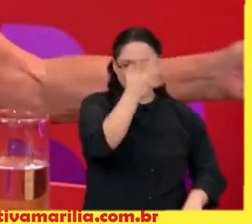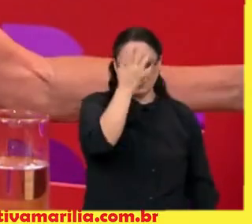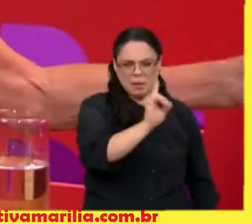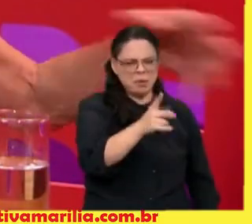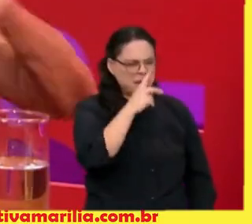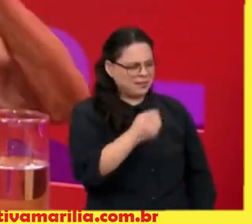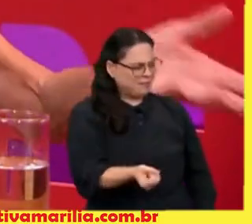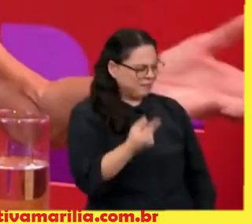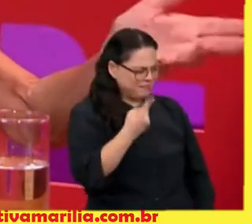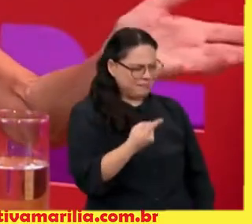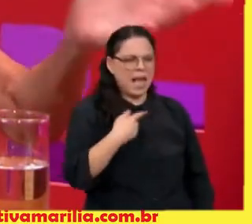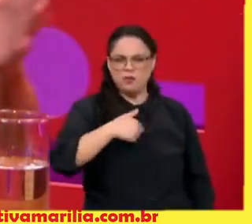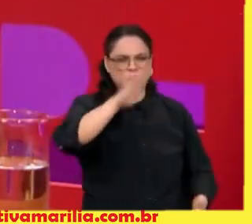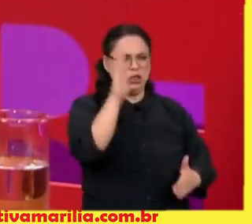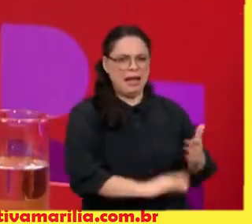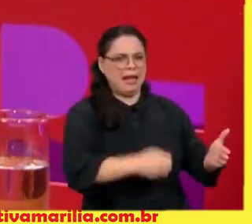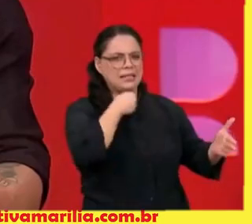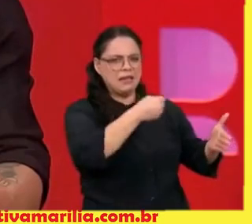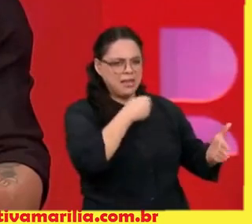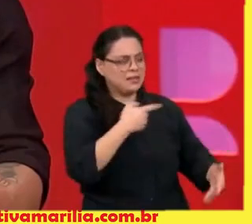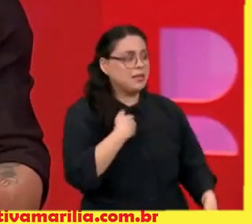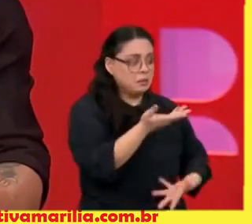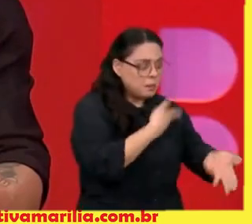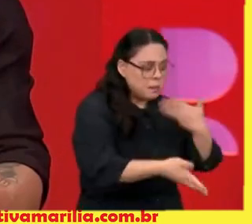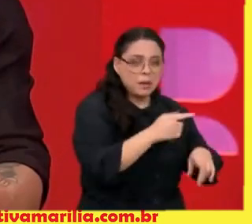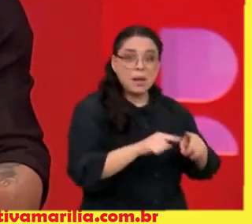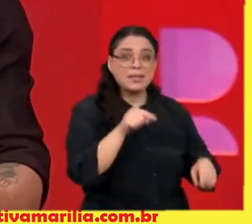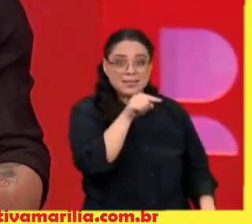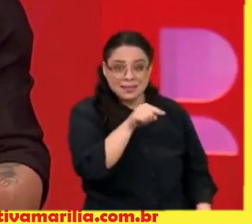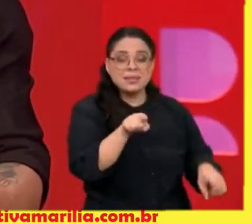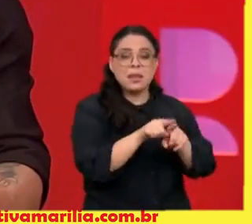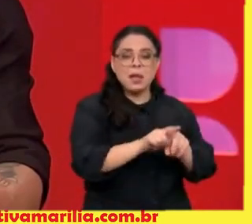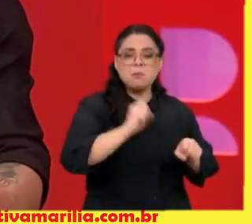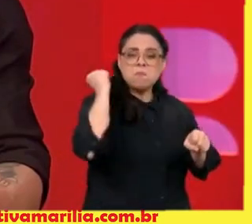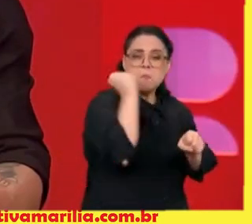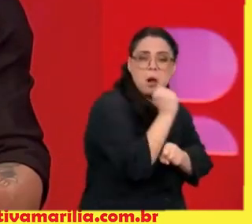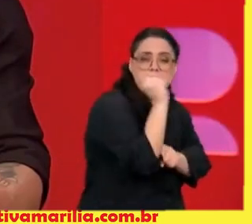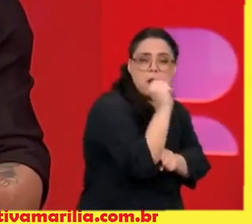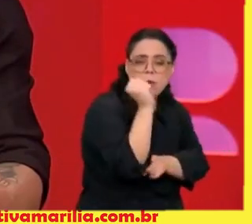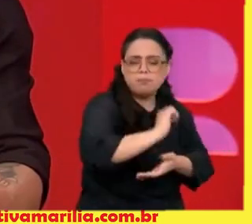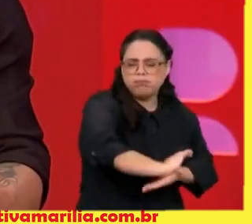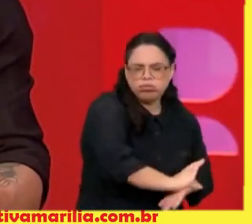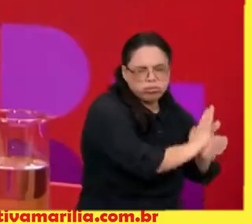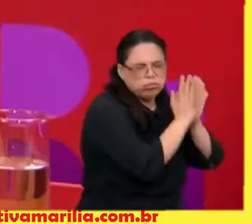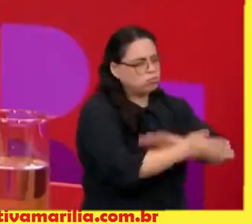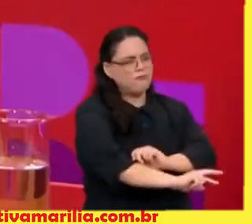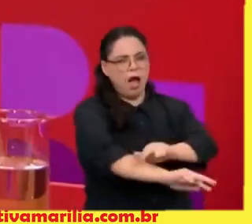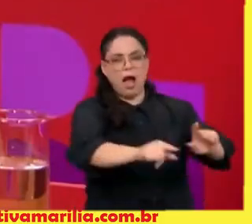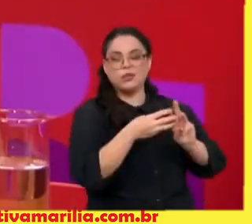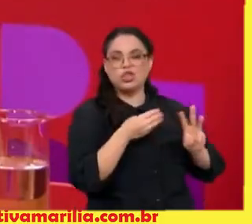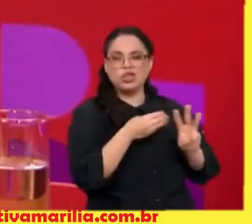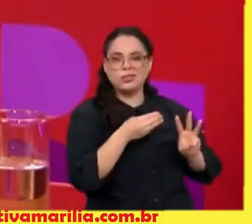tirar isso da entrevista, porque e daí? Não, foi um genocídio, mas foi um genocídio intencional. Quer dizer,